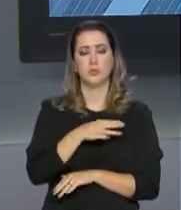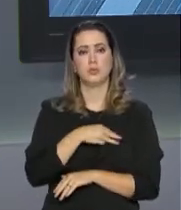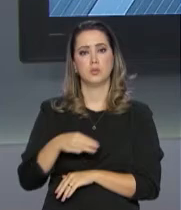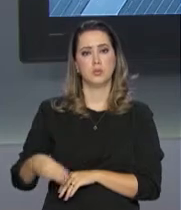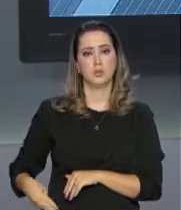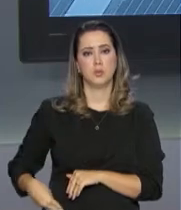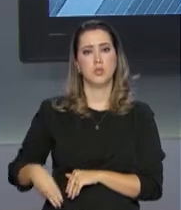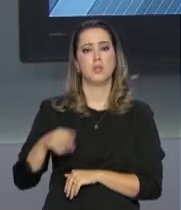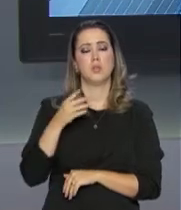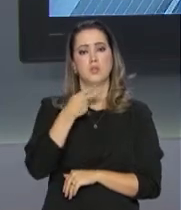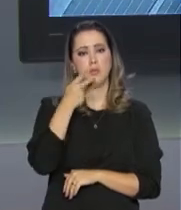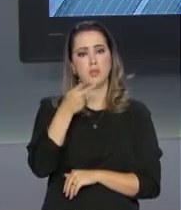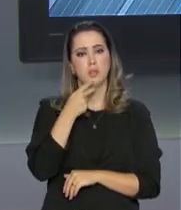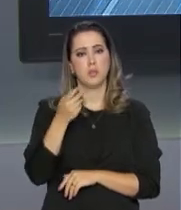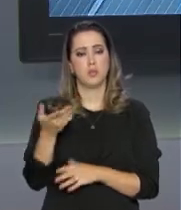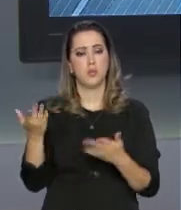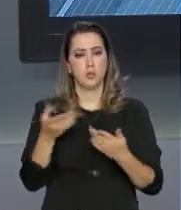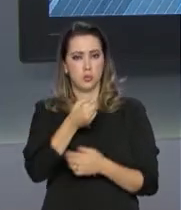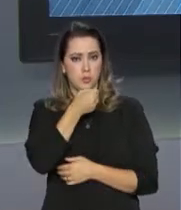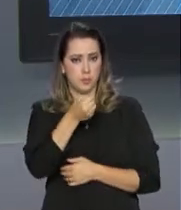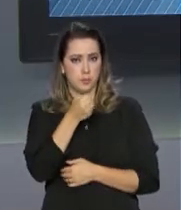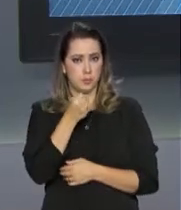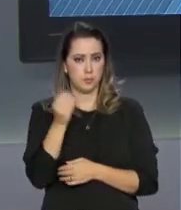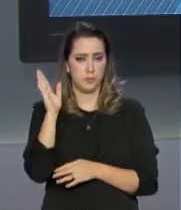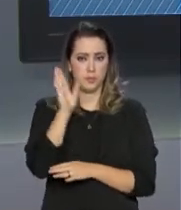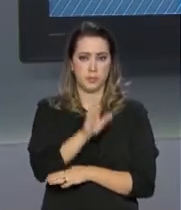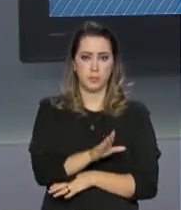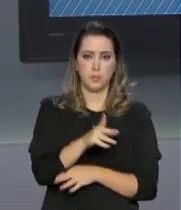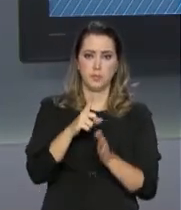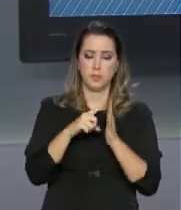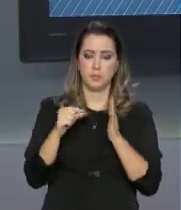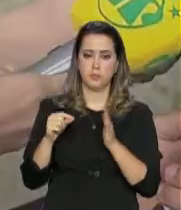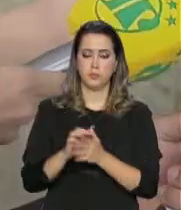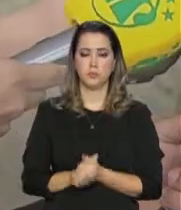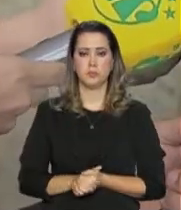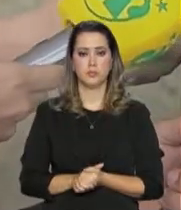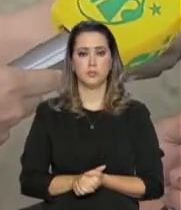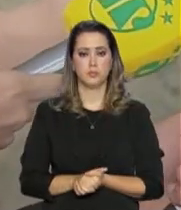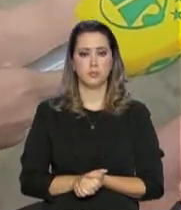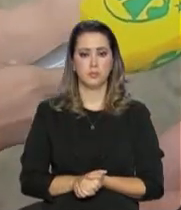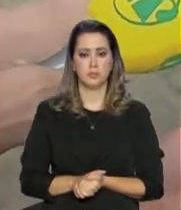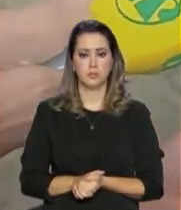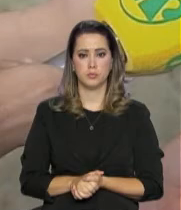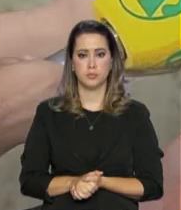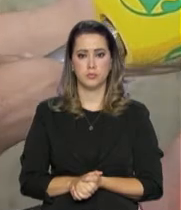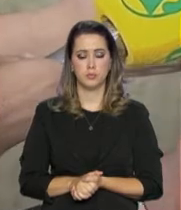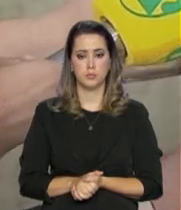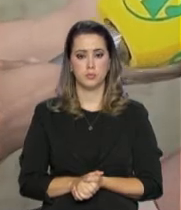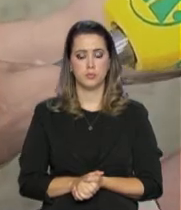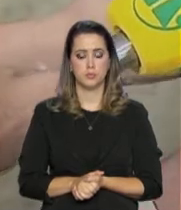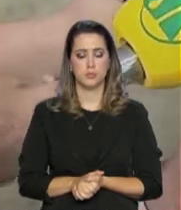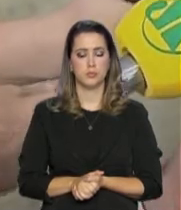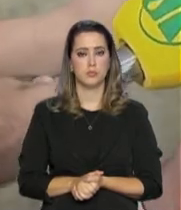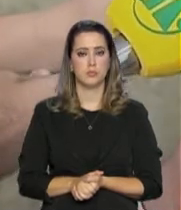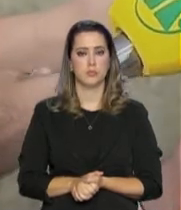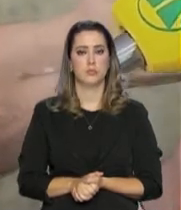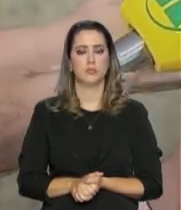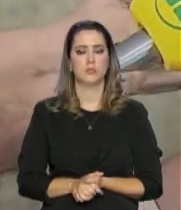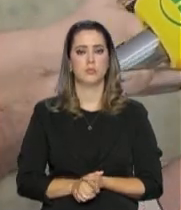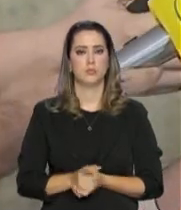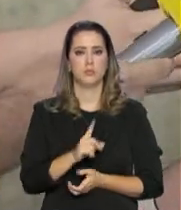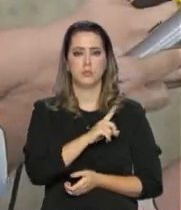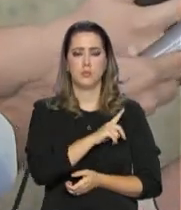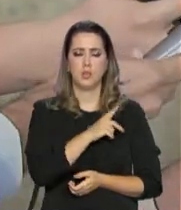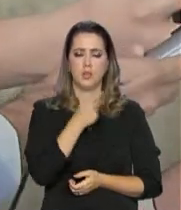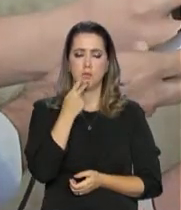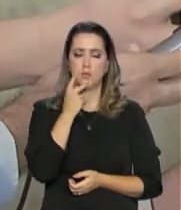marun que falou à imprensa nesta tarde no palácio do planalto nós queremos reafirmar de forma